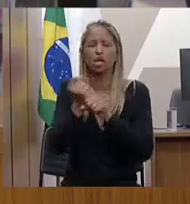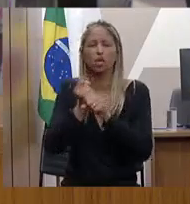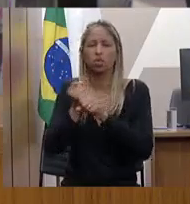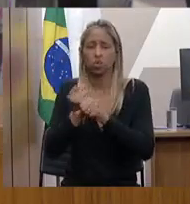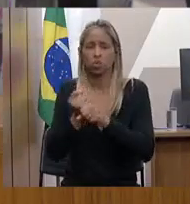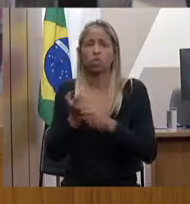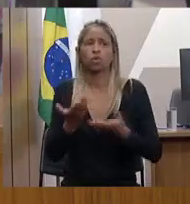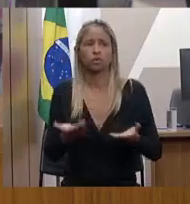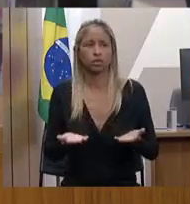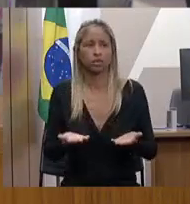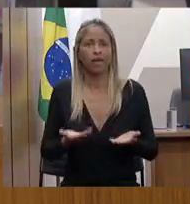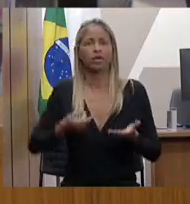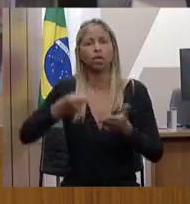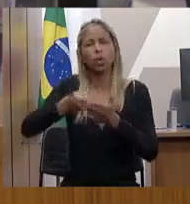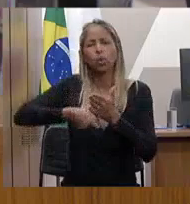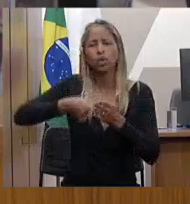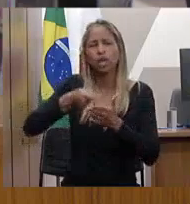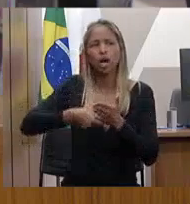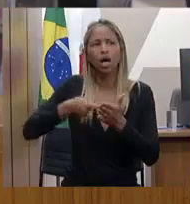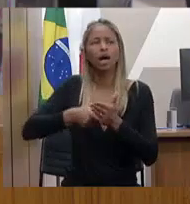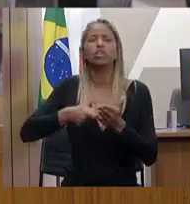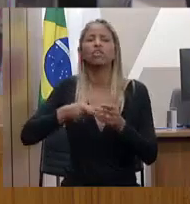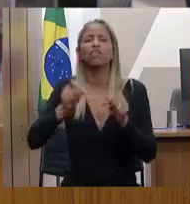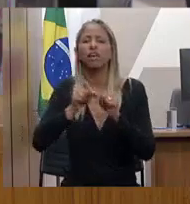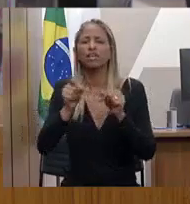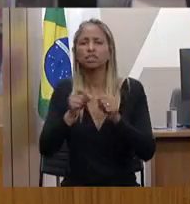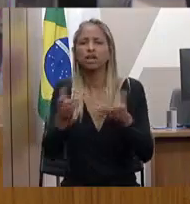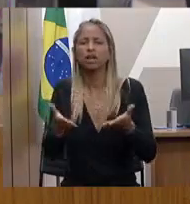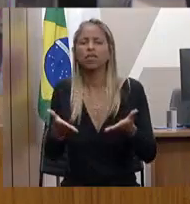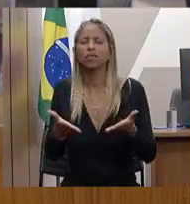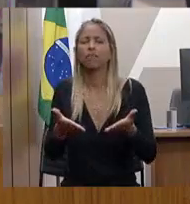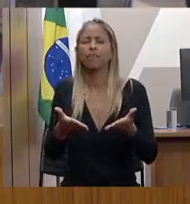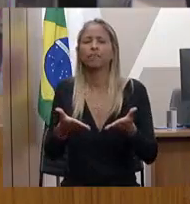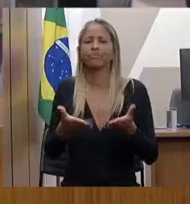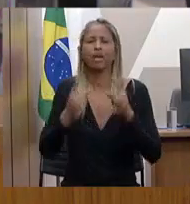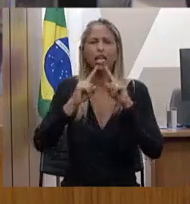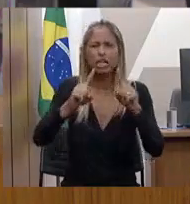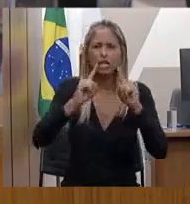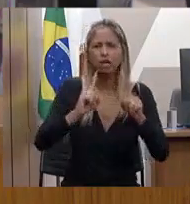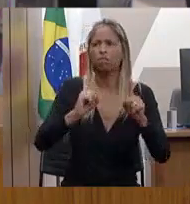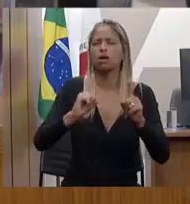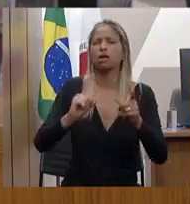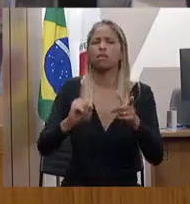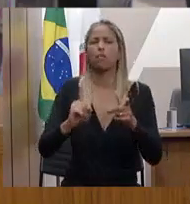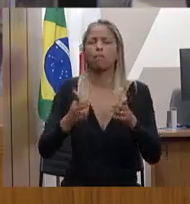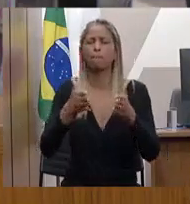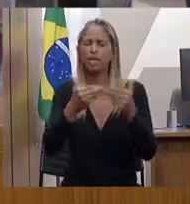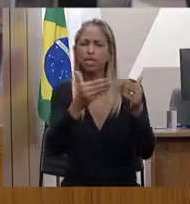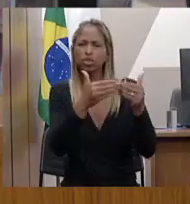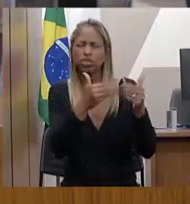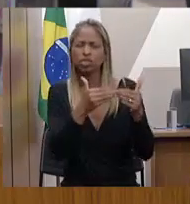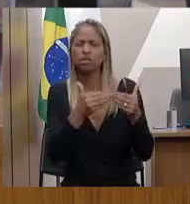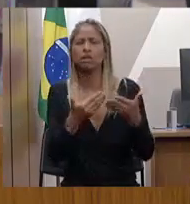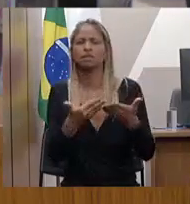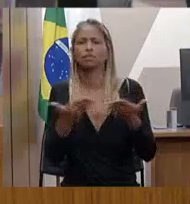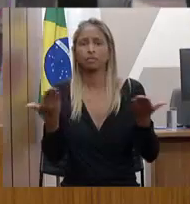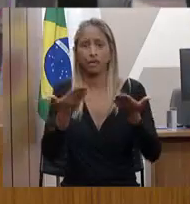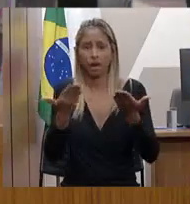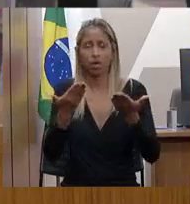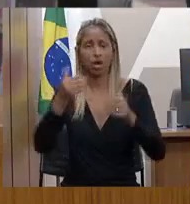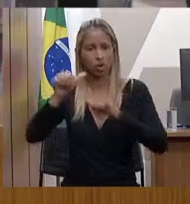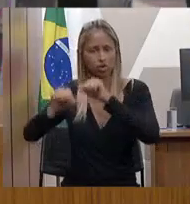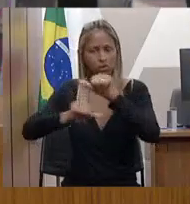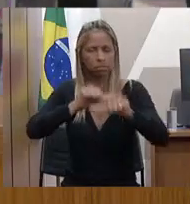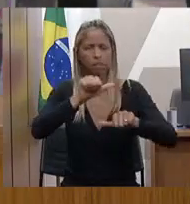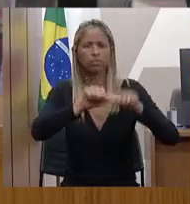vem aí lutando construindo e brigando protestando né e mais do que nunca agora a gente reativa